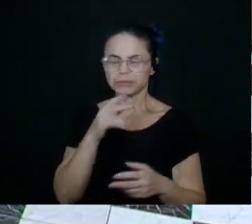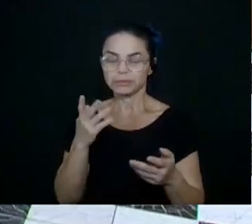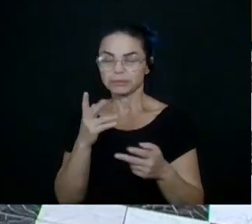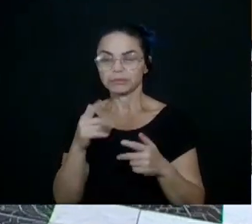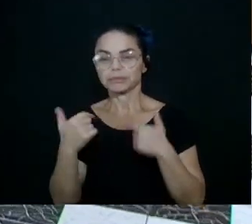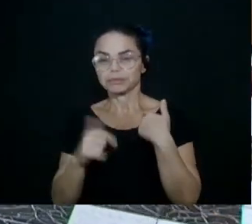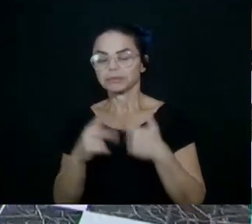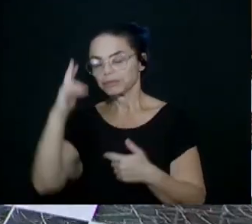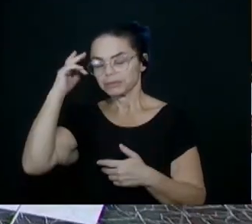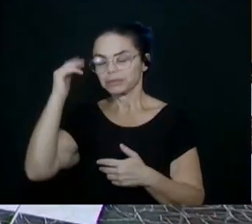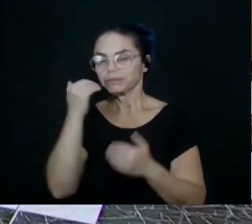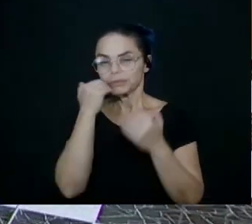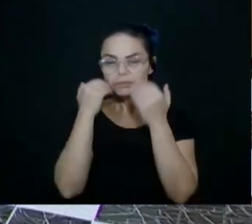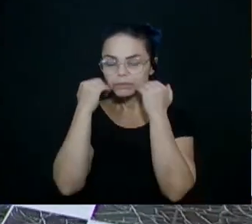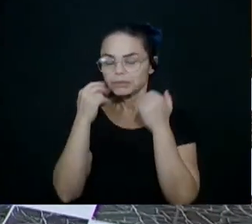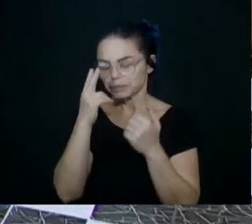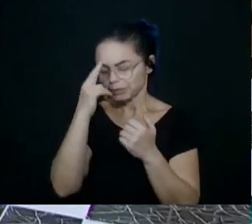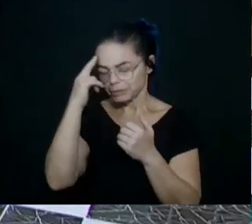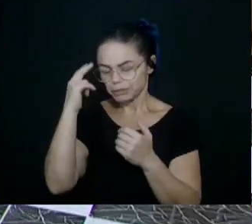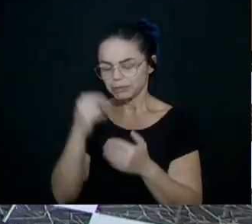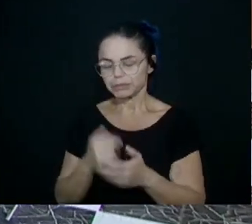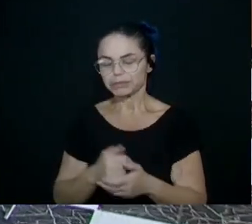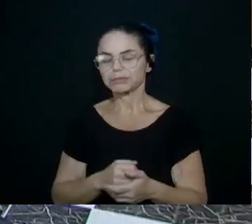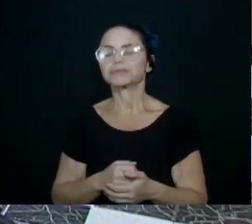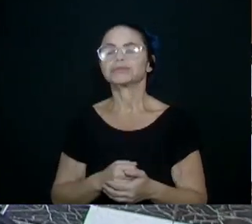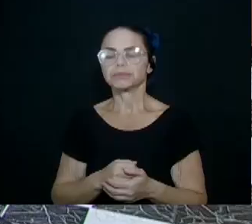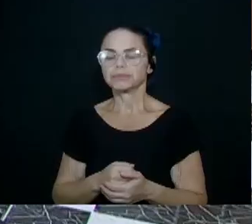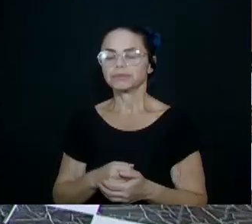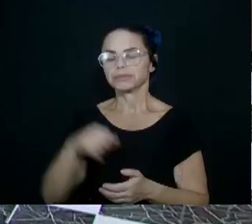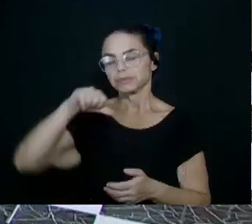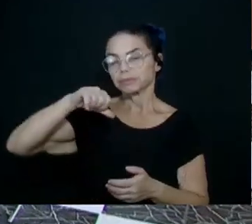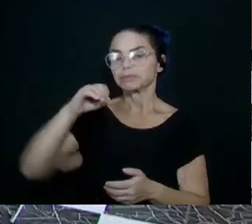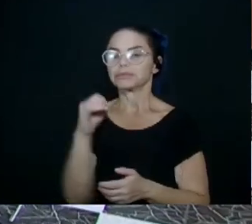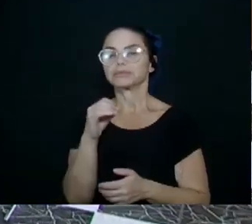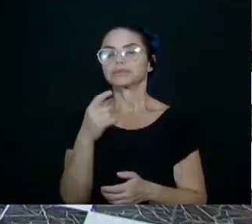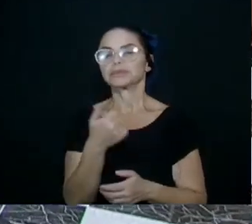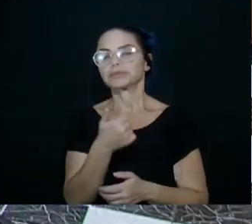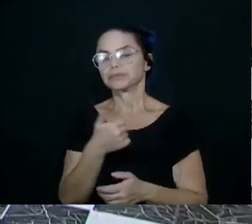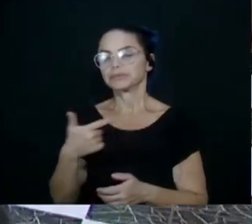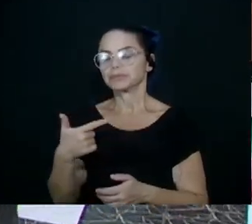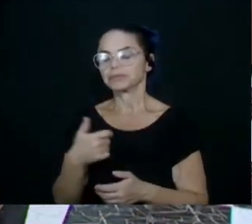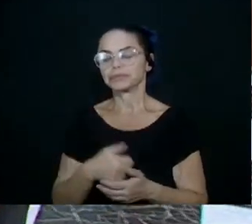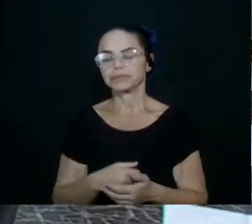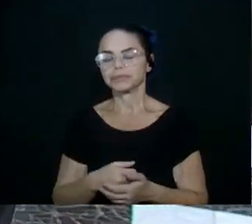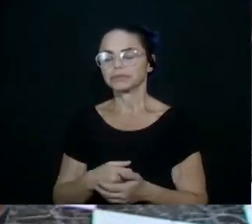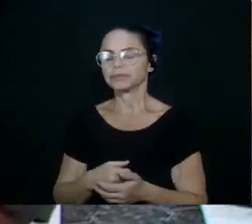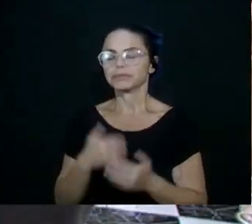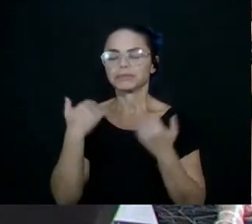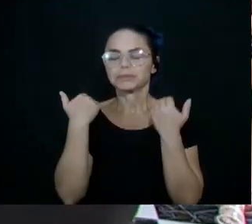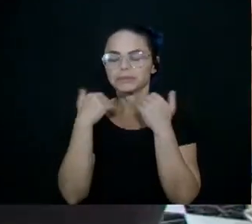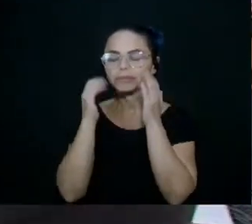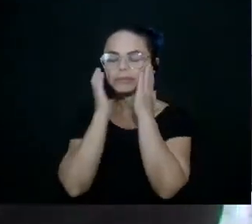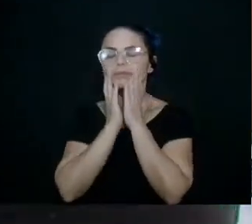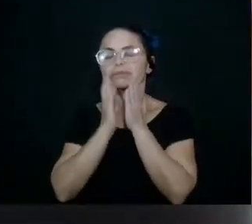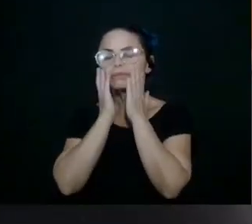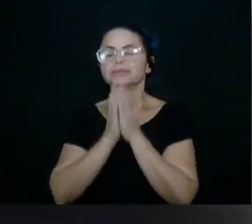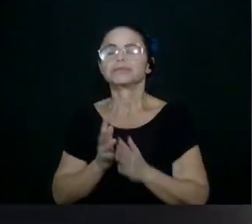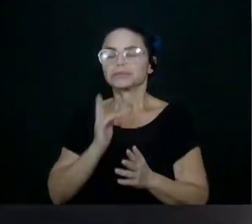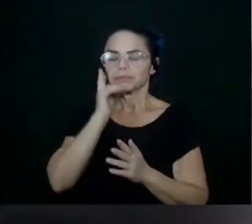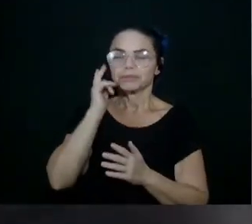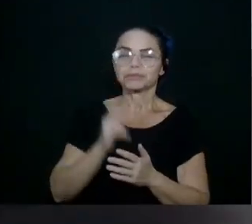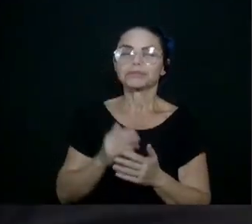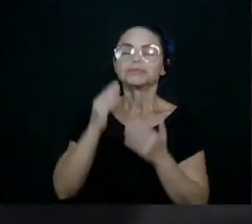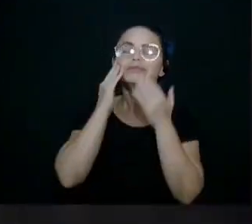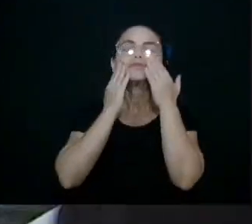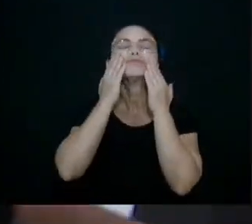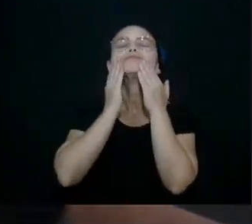barba, sobrancelha, ele vai gastar na média de 90 a 120 reais. Cabelo, barba e sobrancelha? Sobrancelha, ele pode incluir uma hidratação. Sim. Então